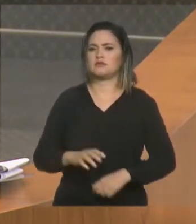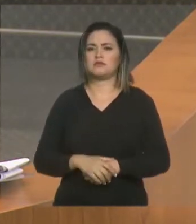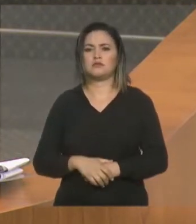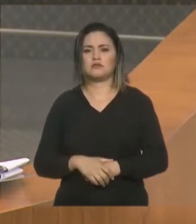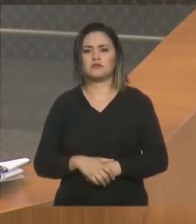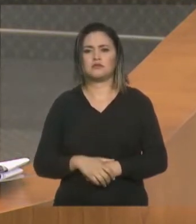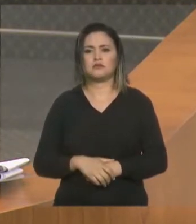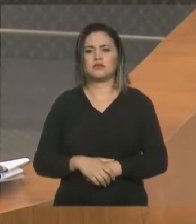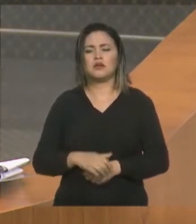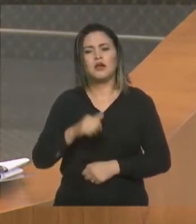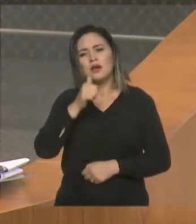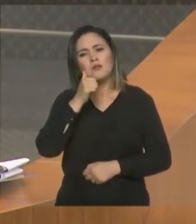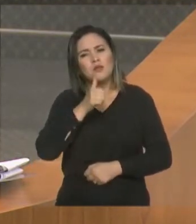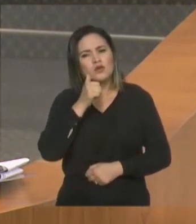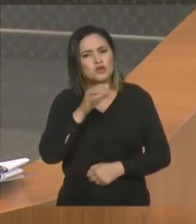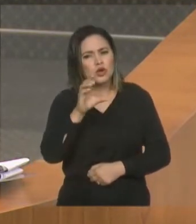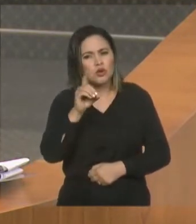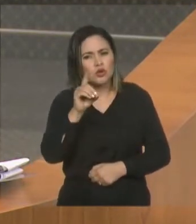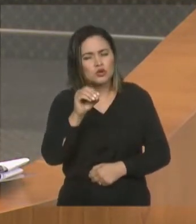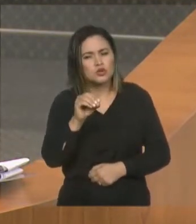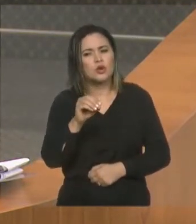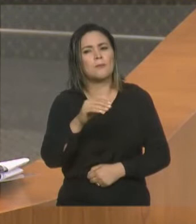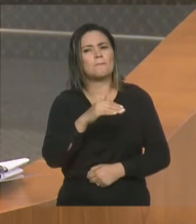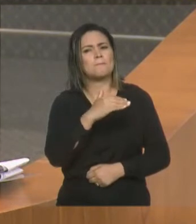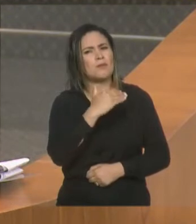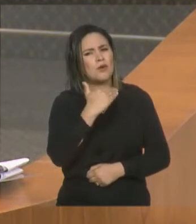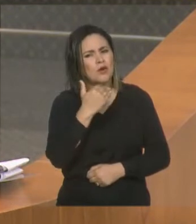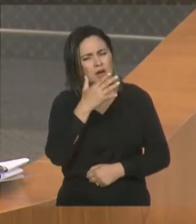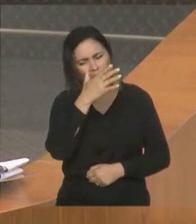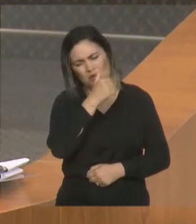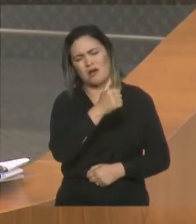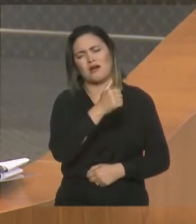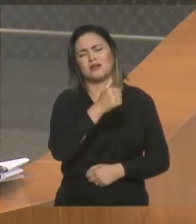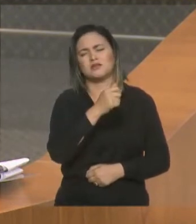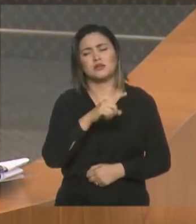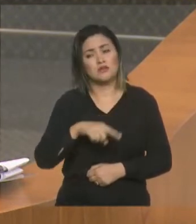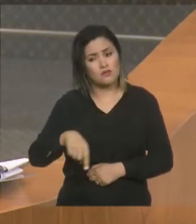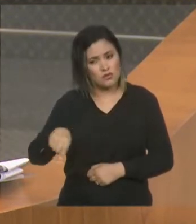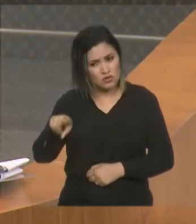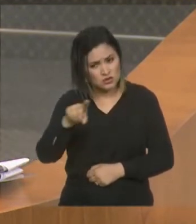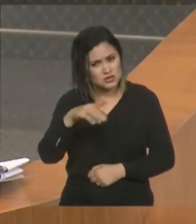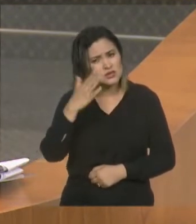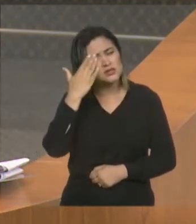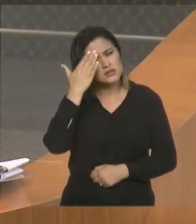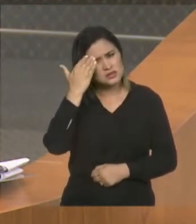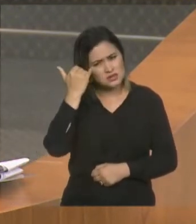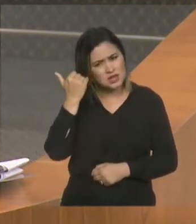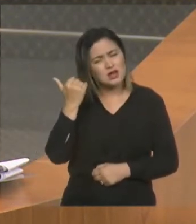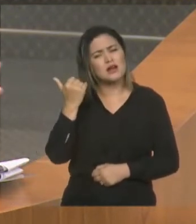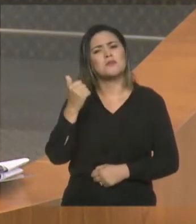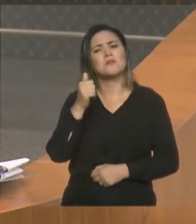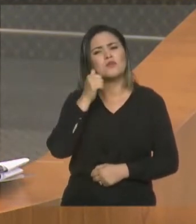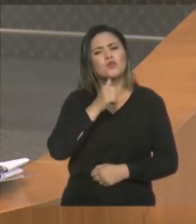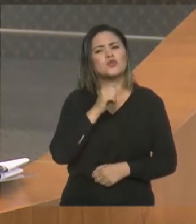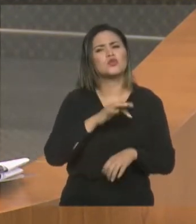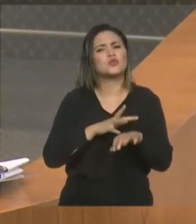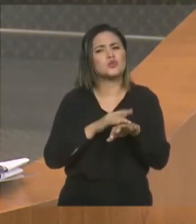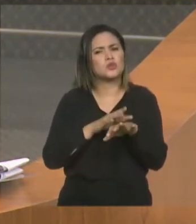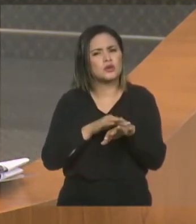sabe, o senhor Márcio Gerri, o prefeito de Codó, os empresários, os políticos, todos. Está morrendo às mínguas, porque não pode